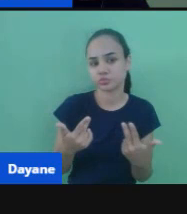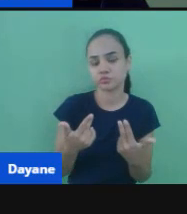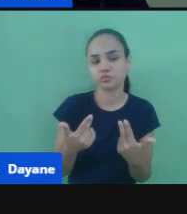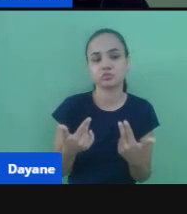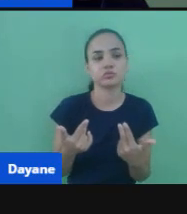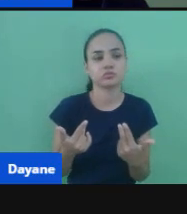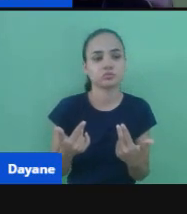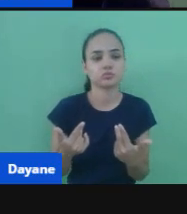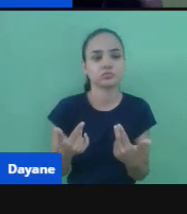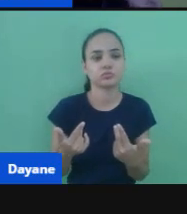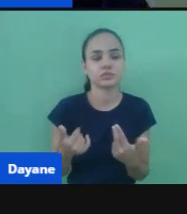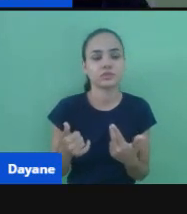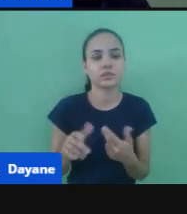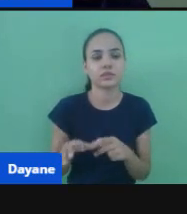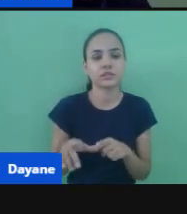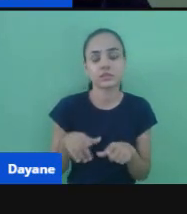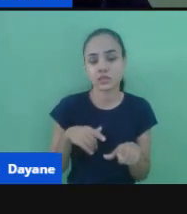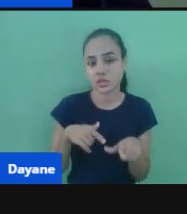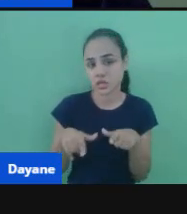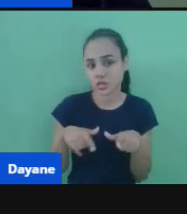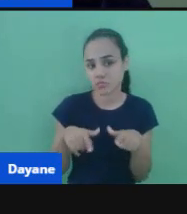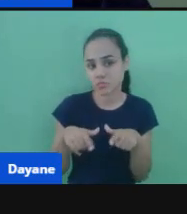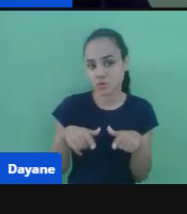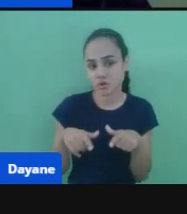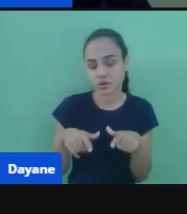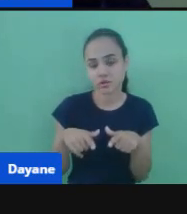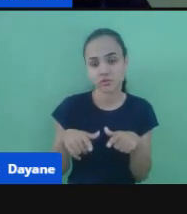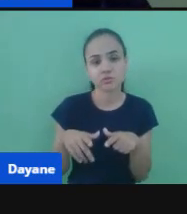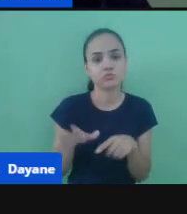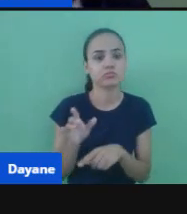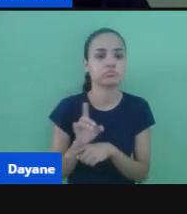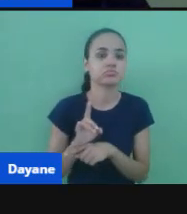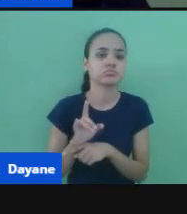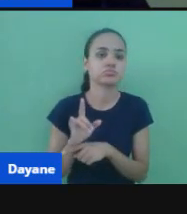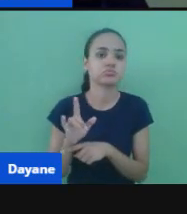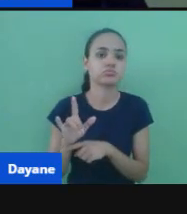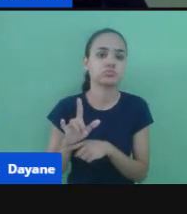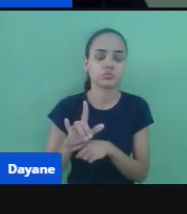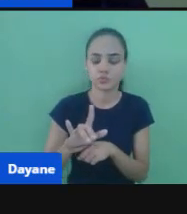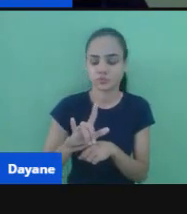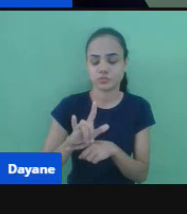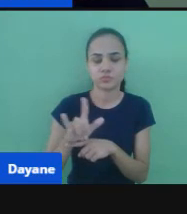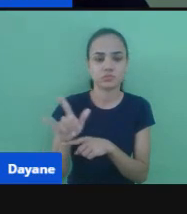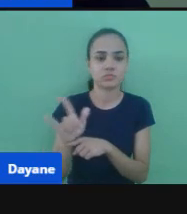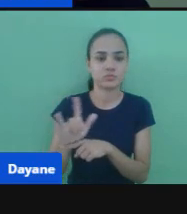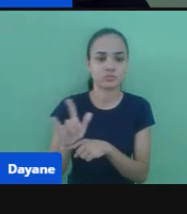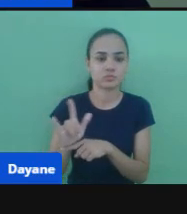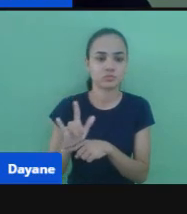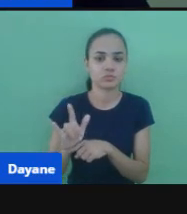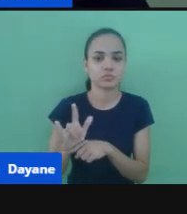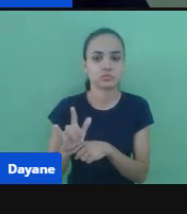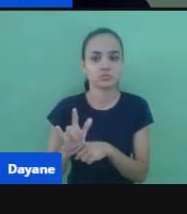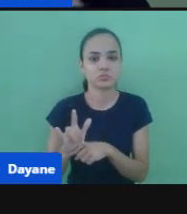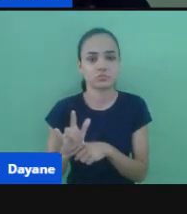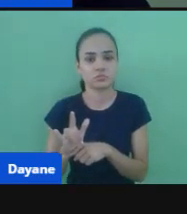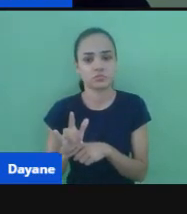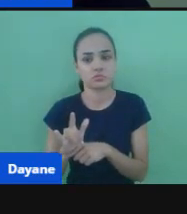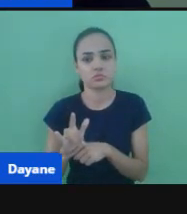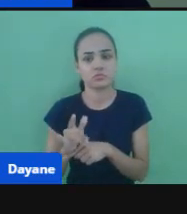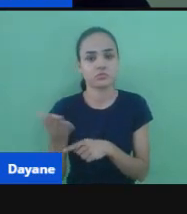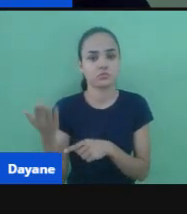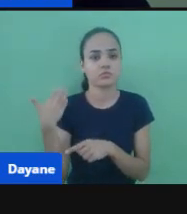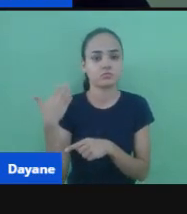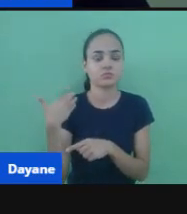são. A questão da pessoa colocar uma opinião pessoal no documentário, de isenção, não